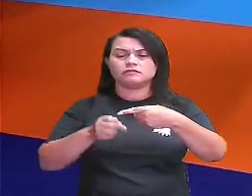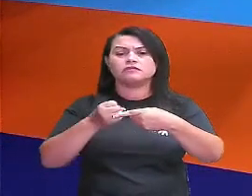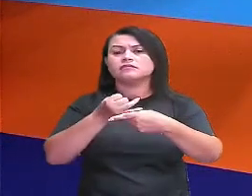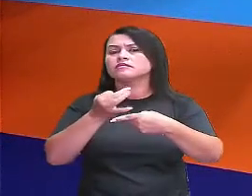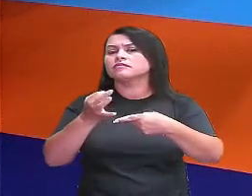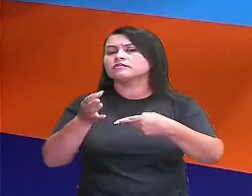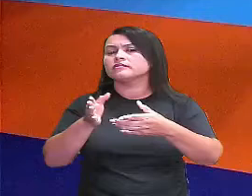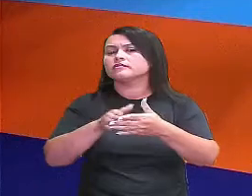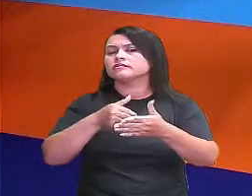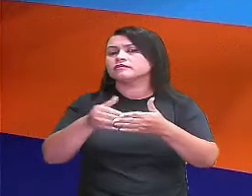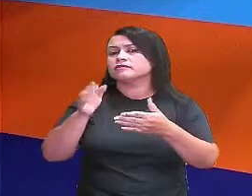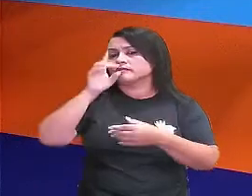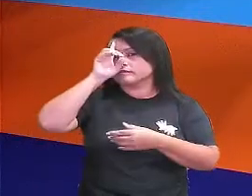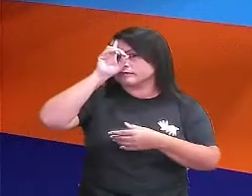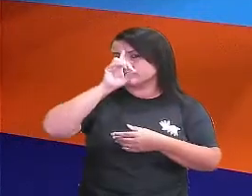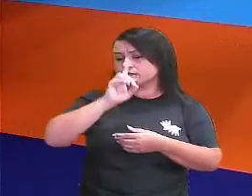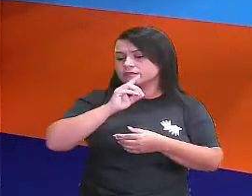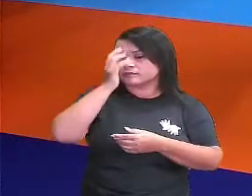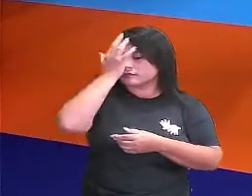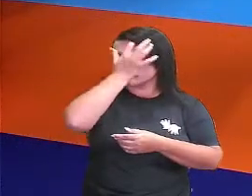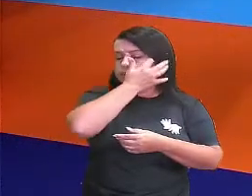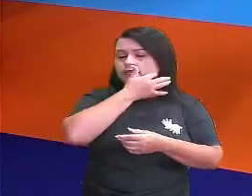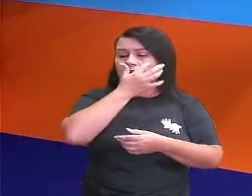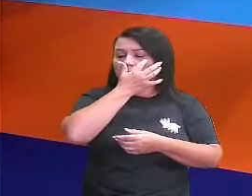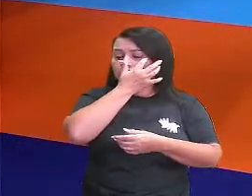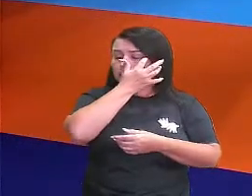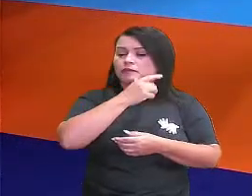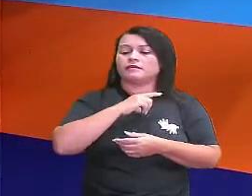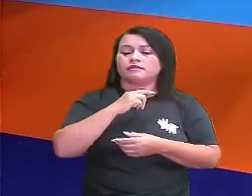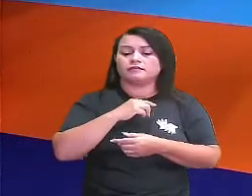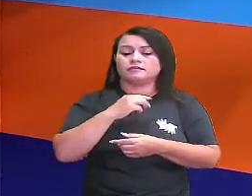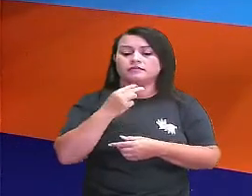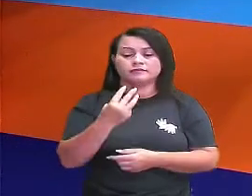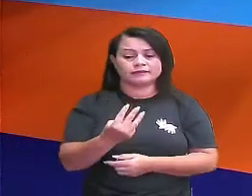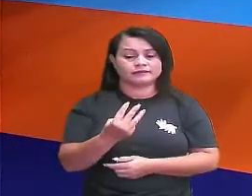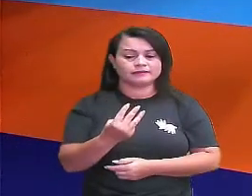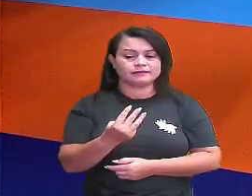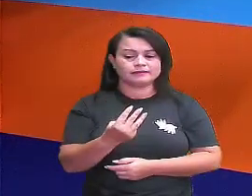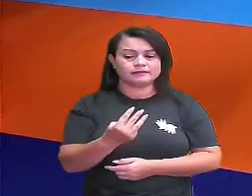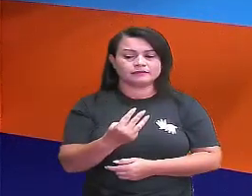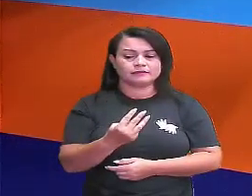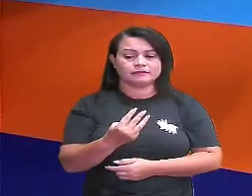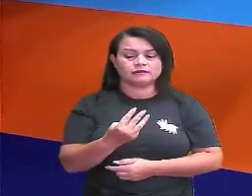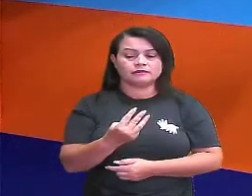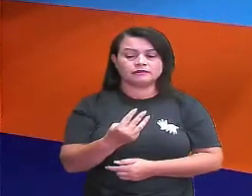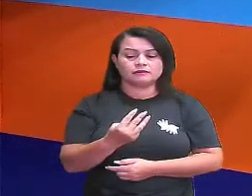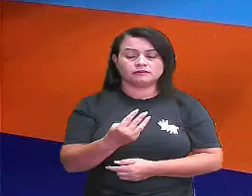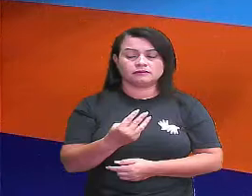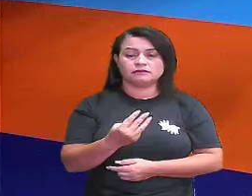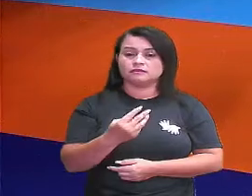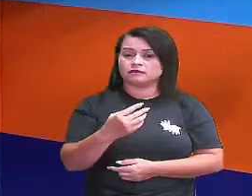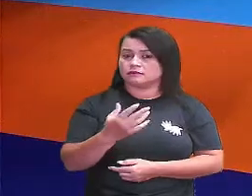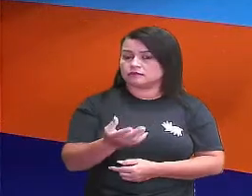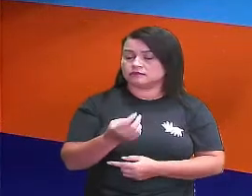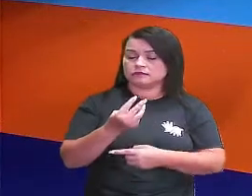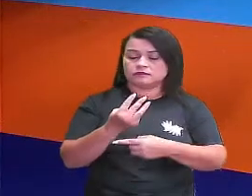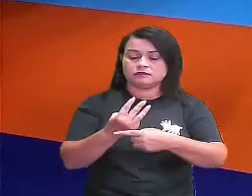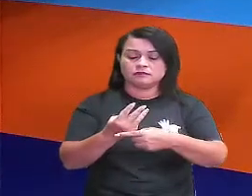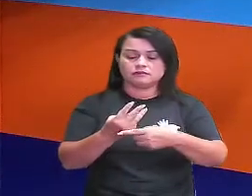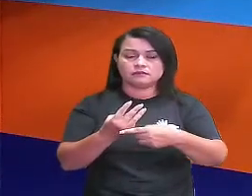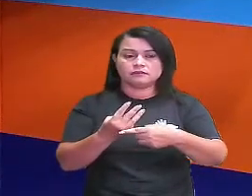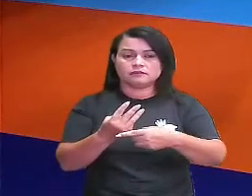quantas partes foram pintadas de amarelo? Eu tenho 3 partezinhas pintadas de amarelo. Então, a minha fração vai ser